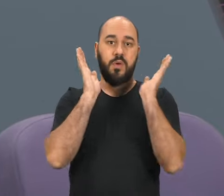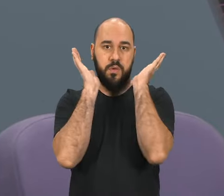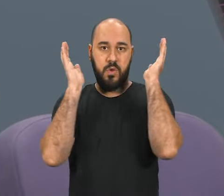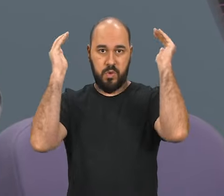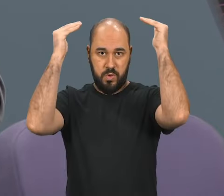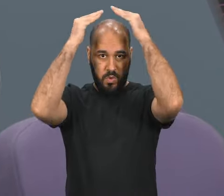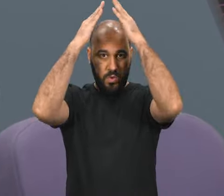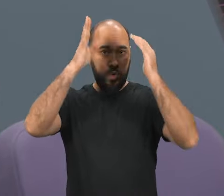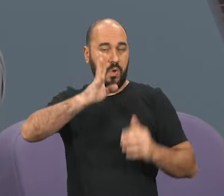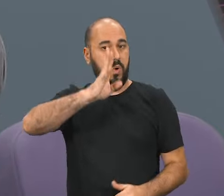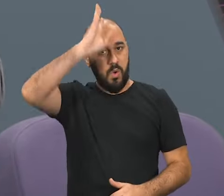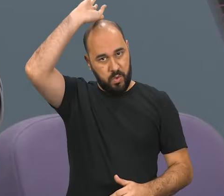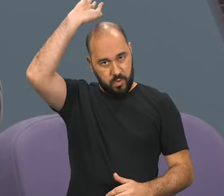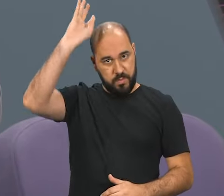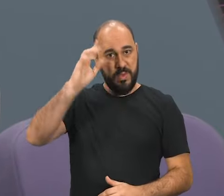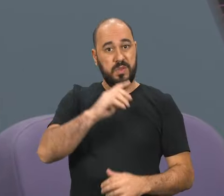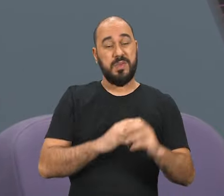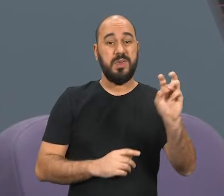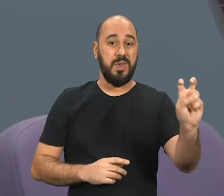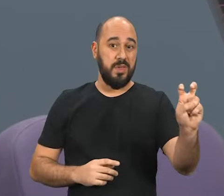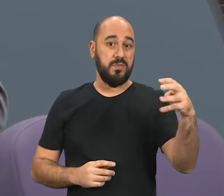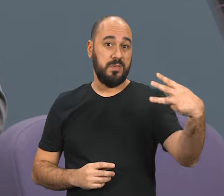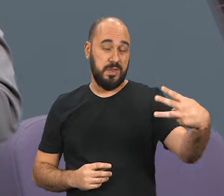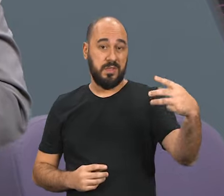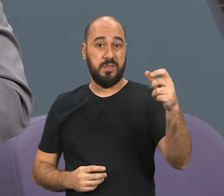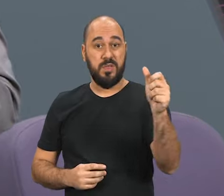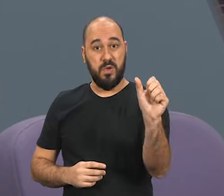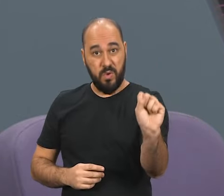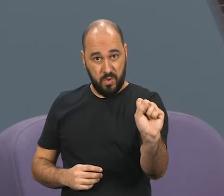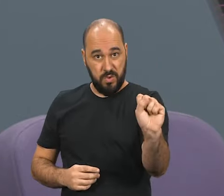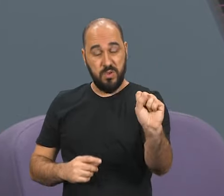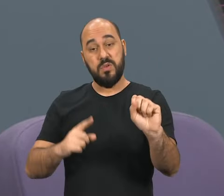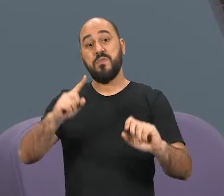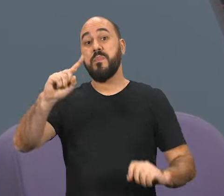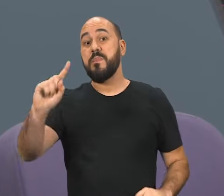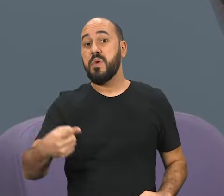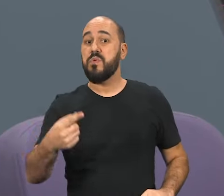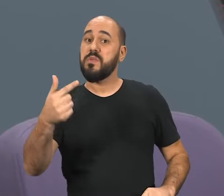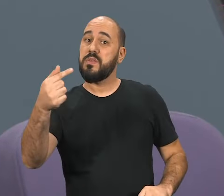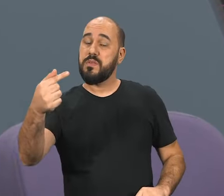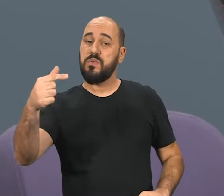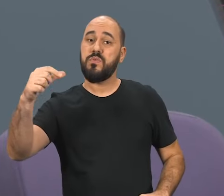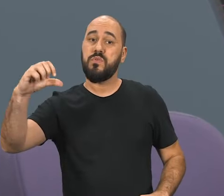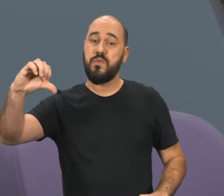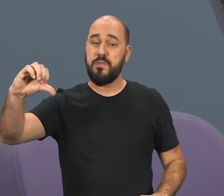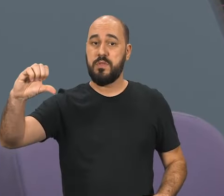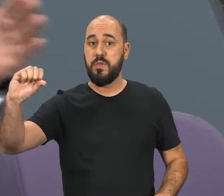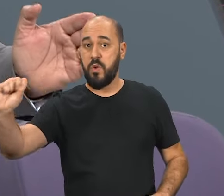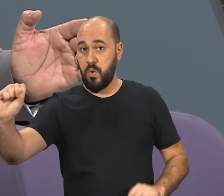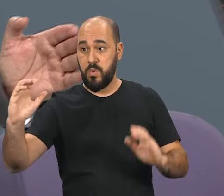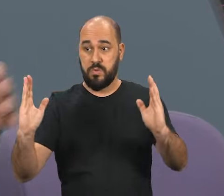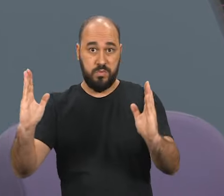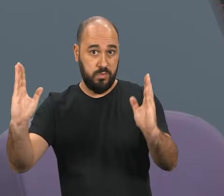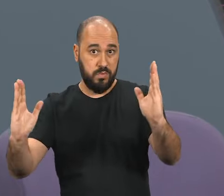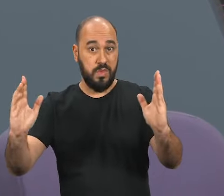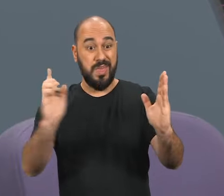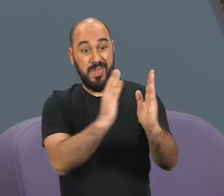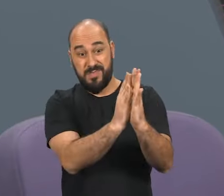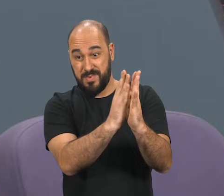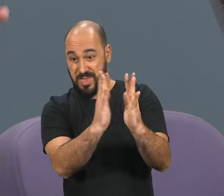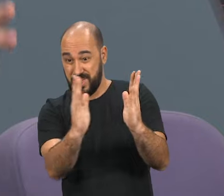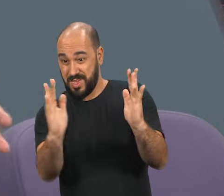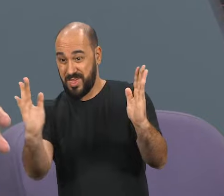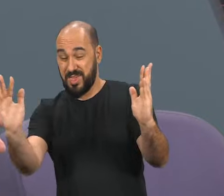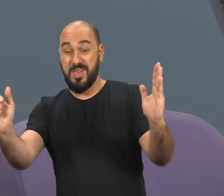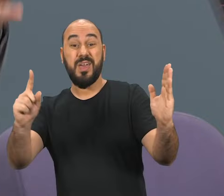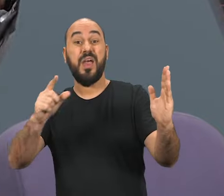supremacia papal. Começou em 538 depois de Cristo e foi até 1798. Esse período todo mostrou